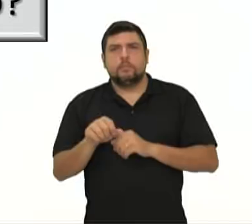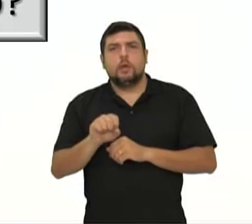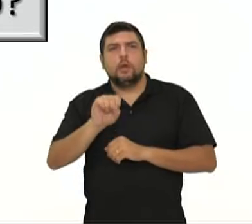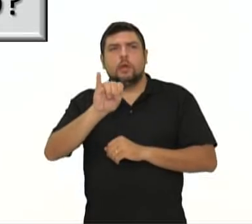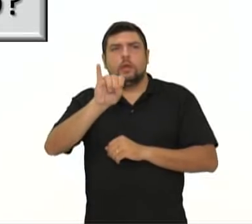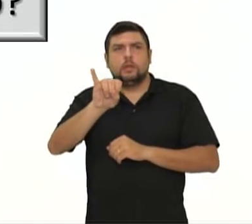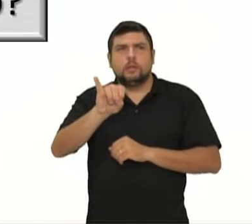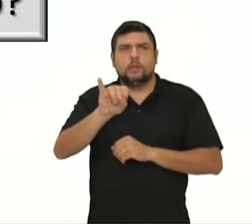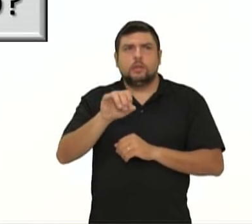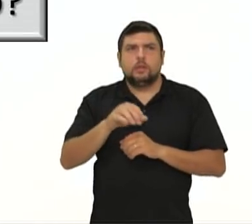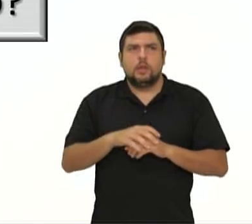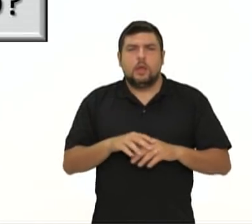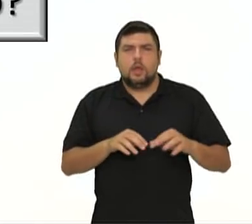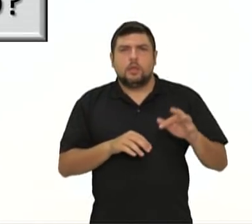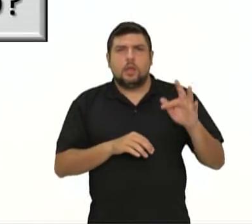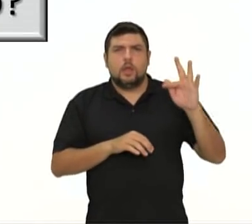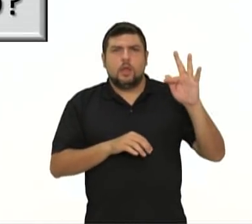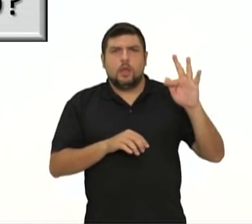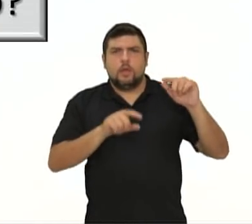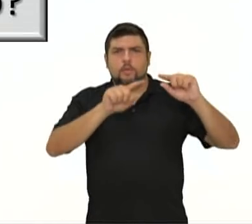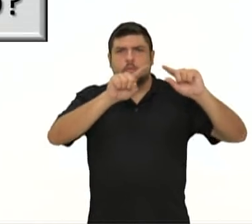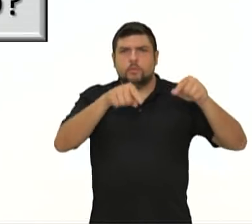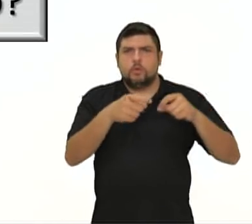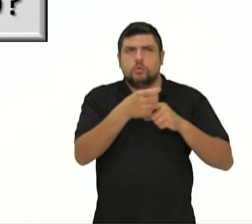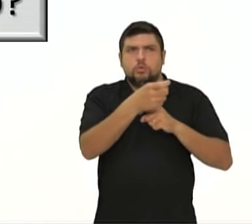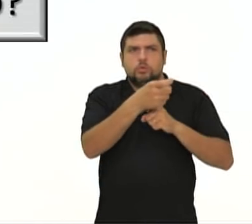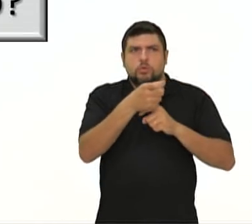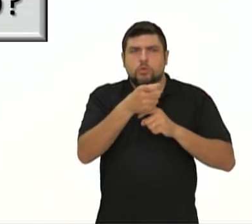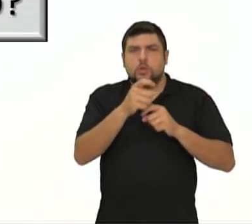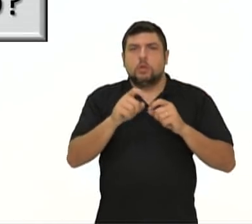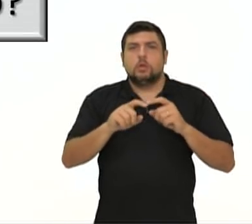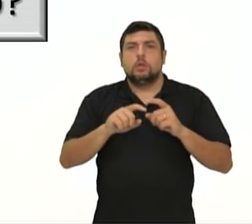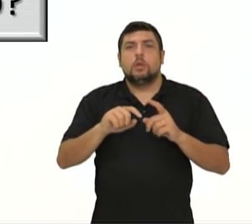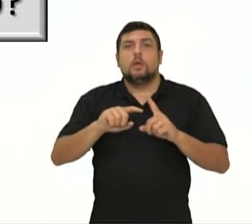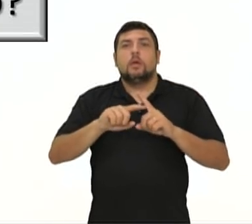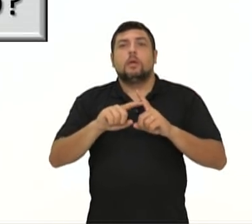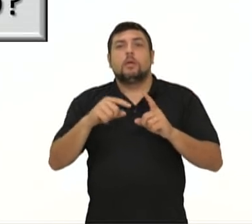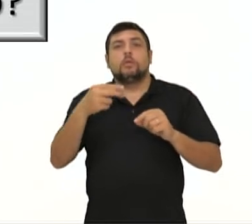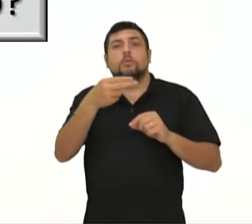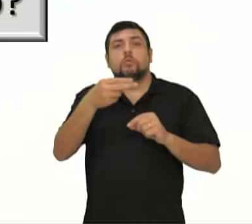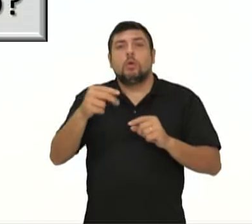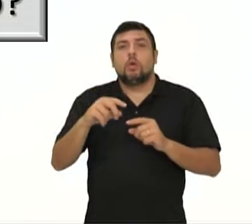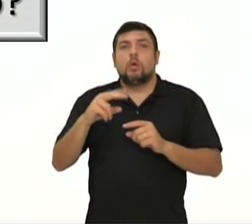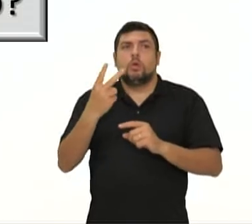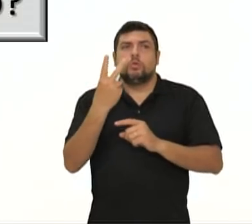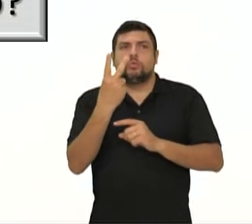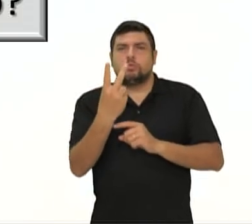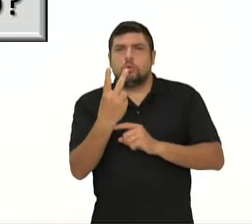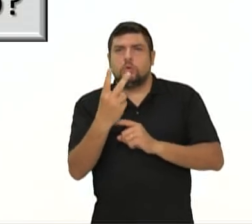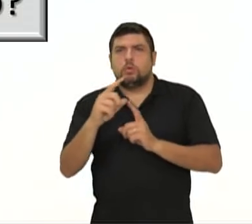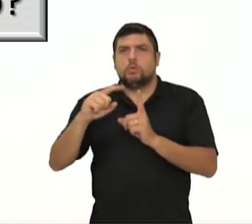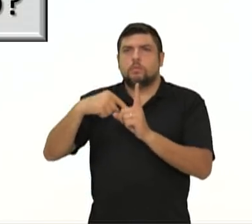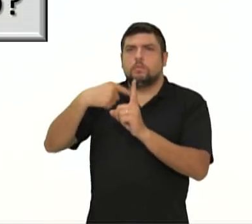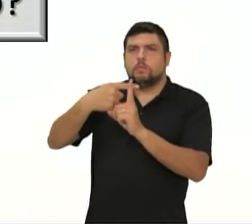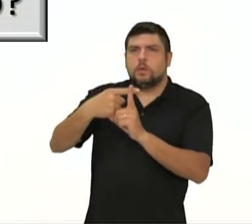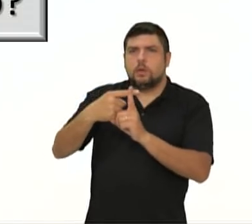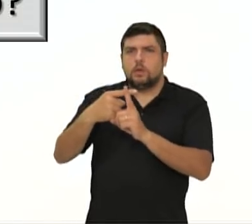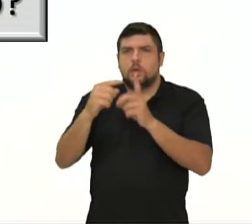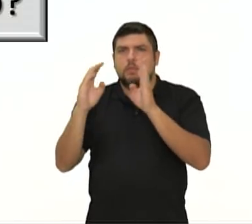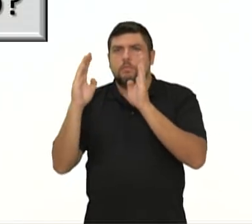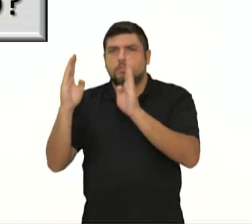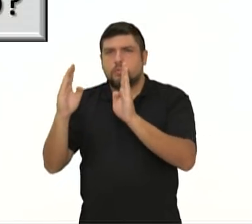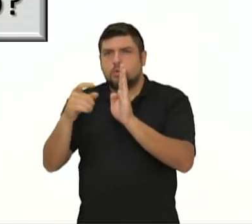f de x igual a 2 mais o módulo de x menos 1? Como que vocês acham que isso